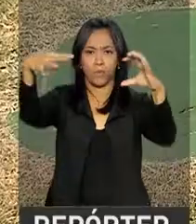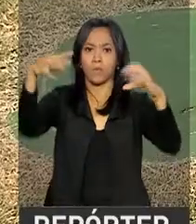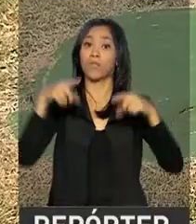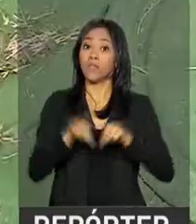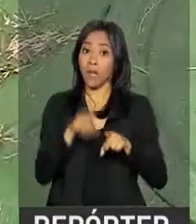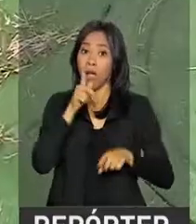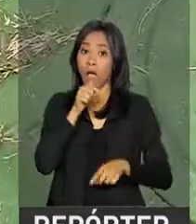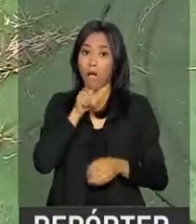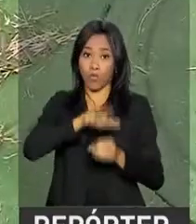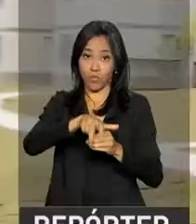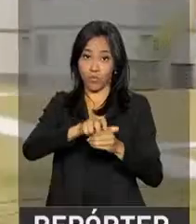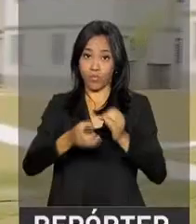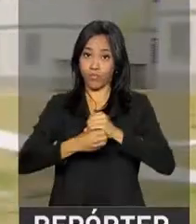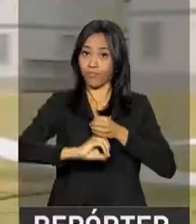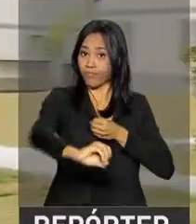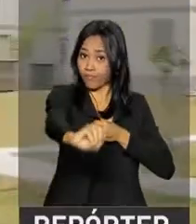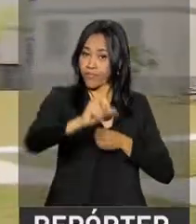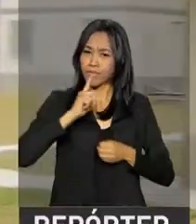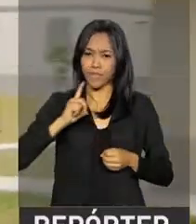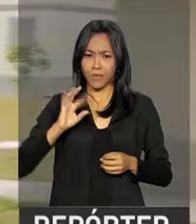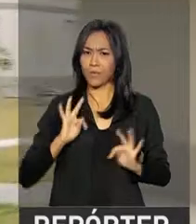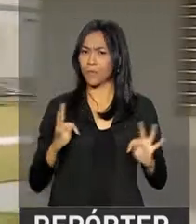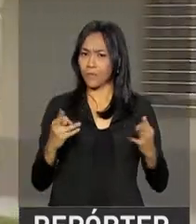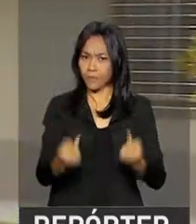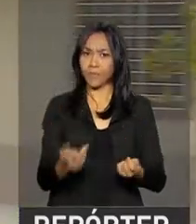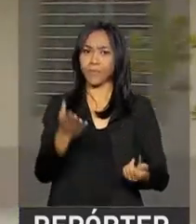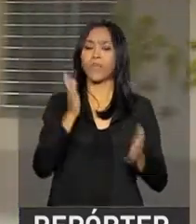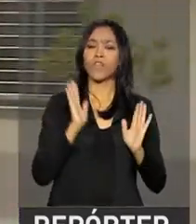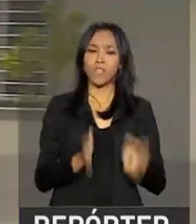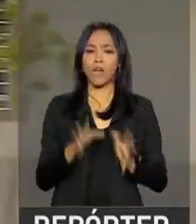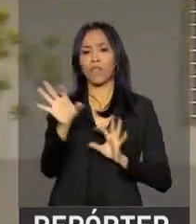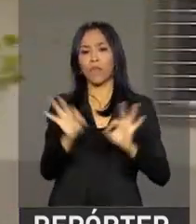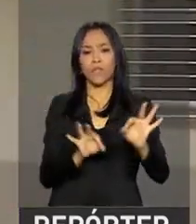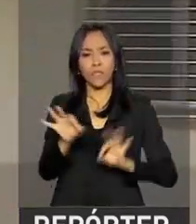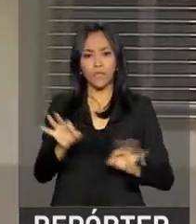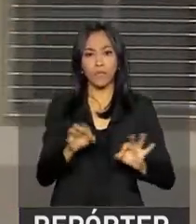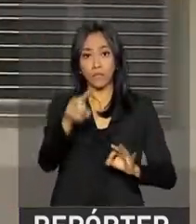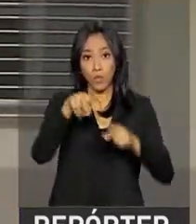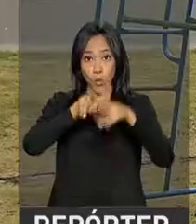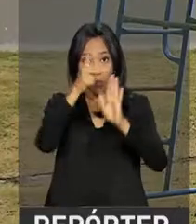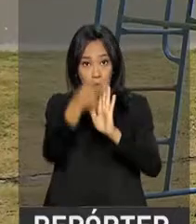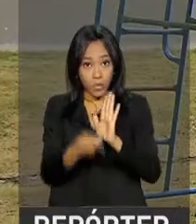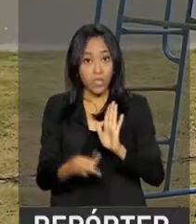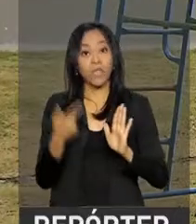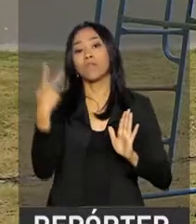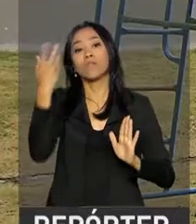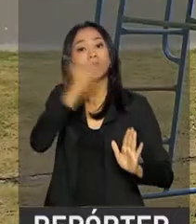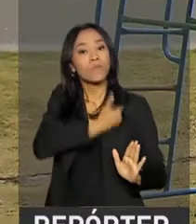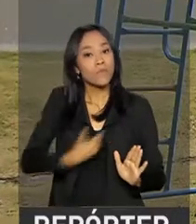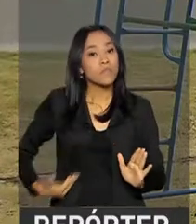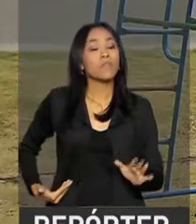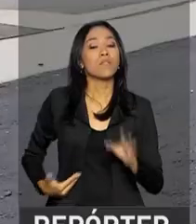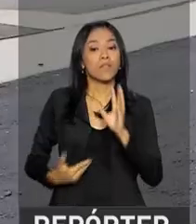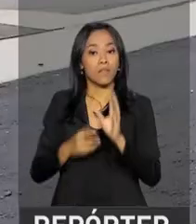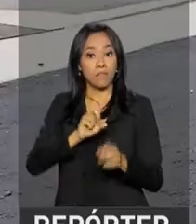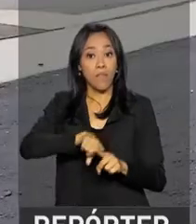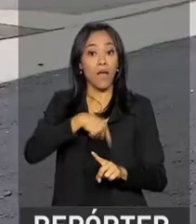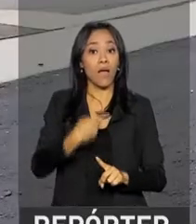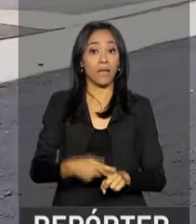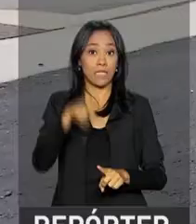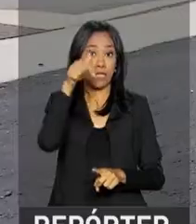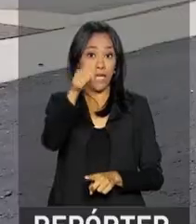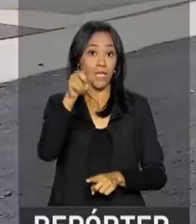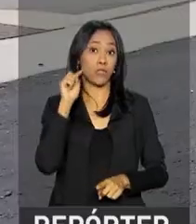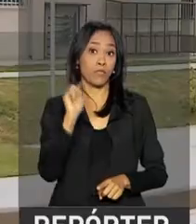de água e esgoto. O empreendimento foi incluído no programa Agora é Avançar, que está finalizando mais de 7 mil obras